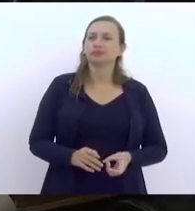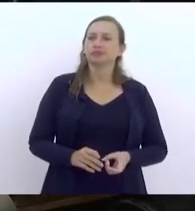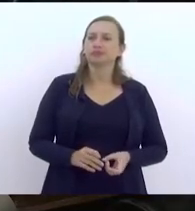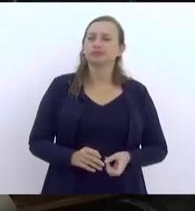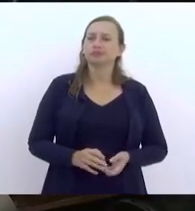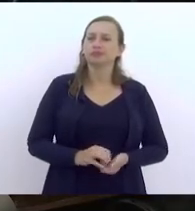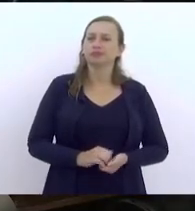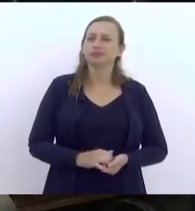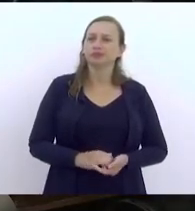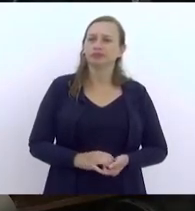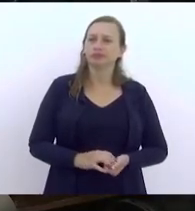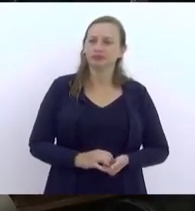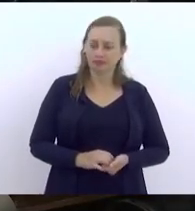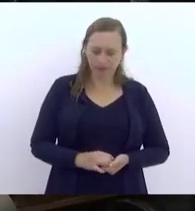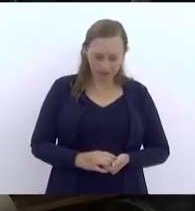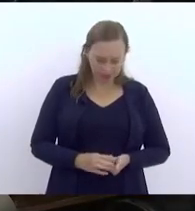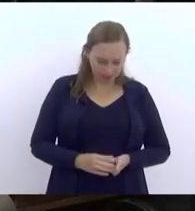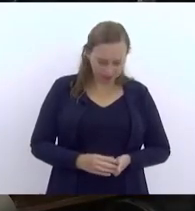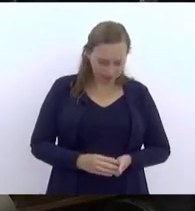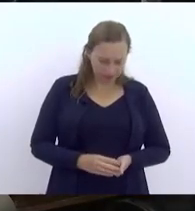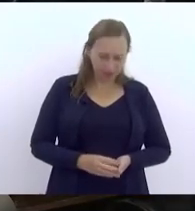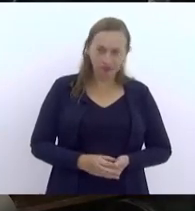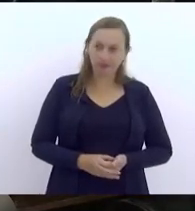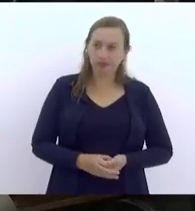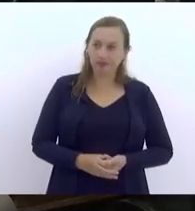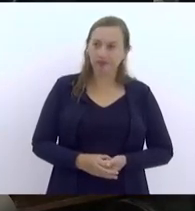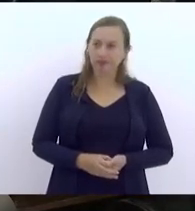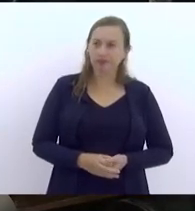Ali, Dani. Está aqui.